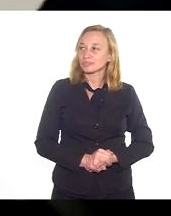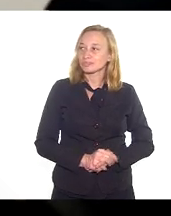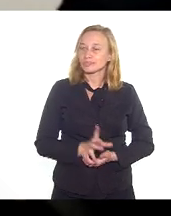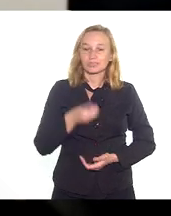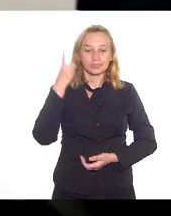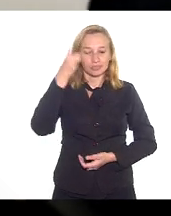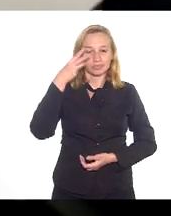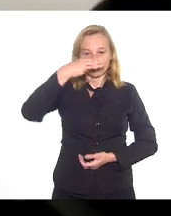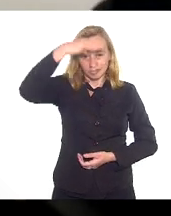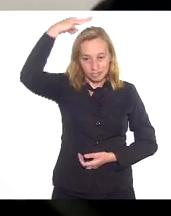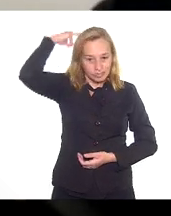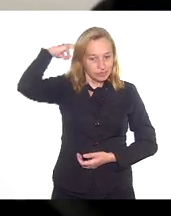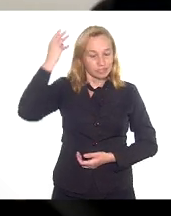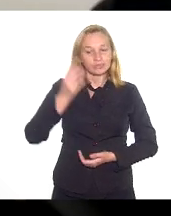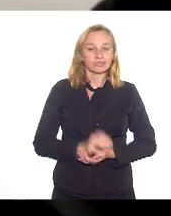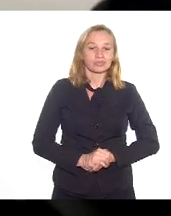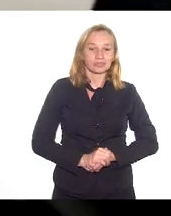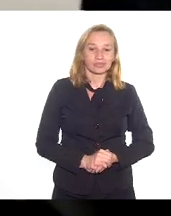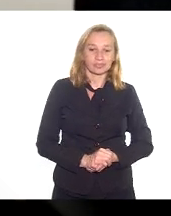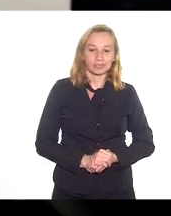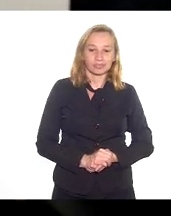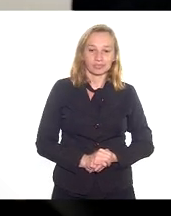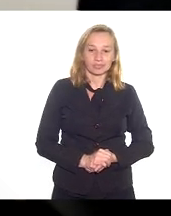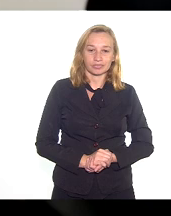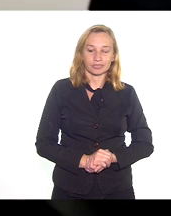Deputado Márcio Pacheco.